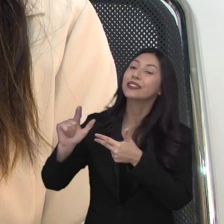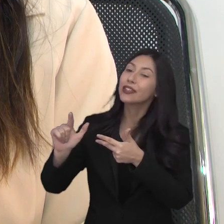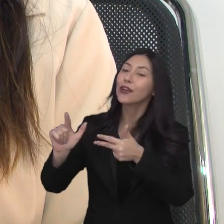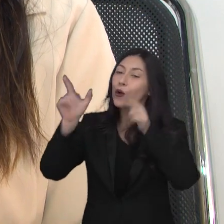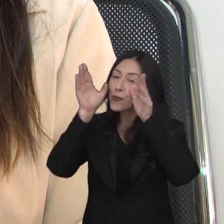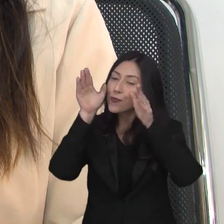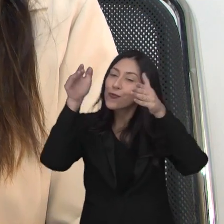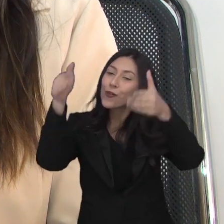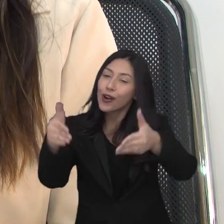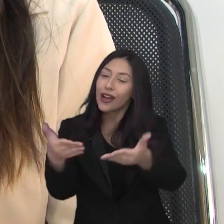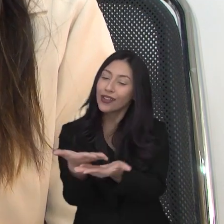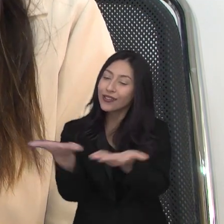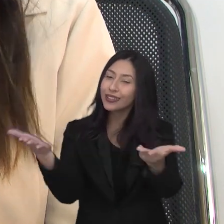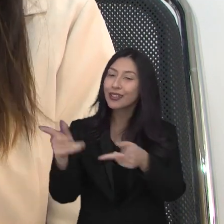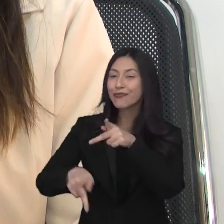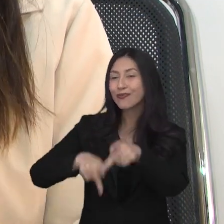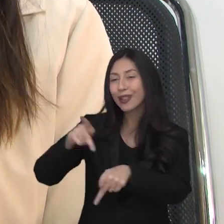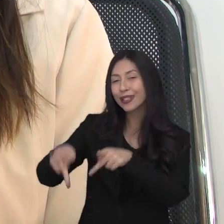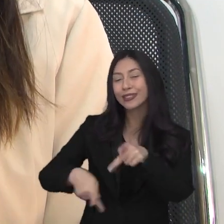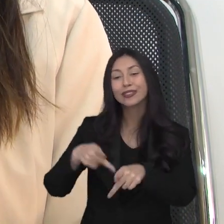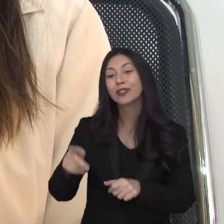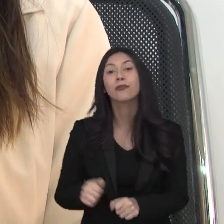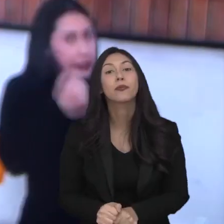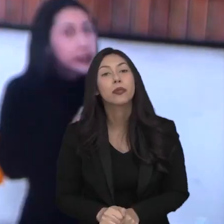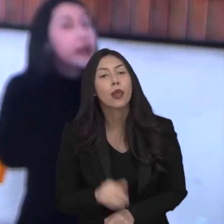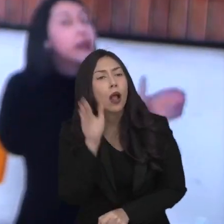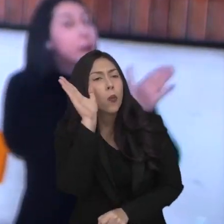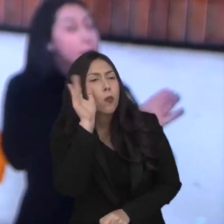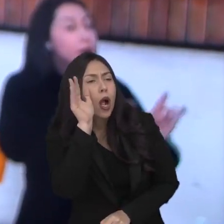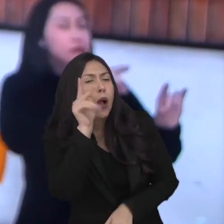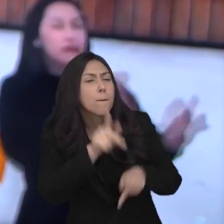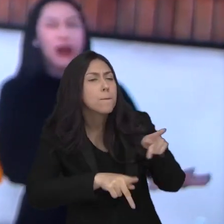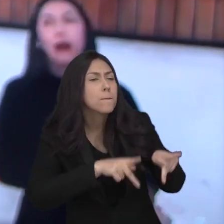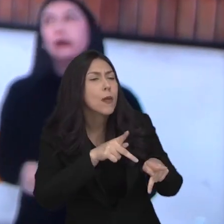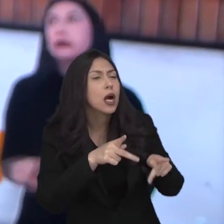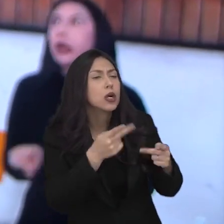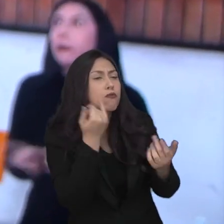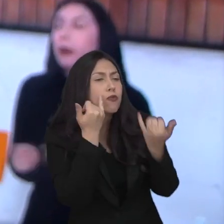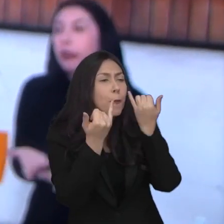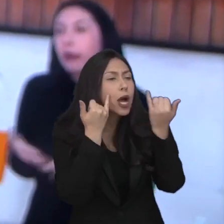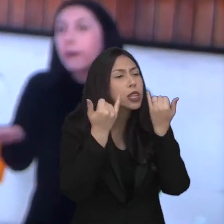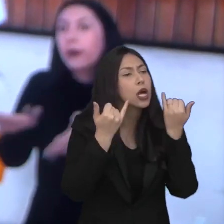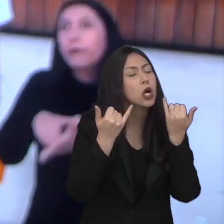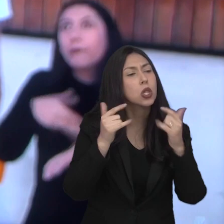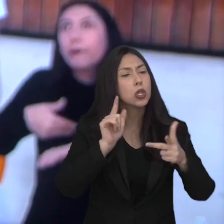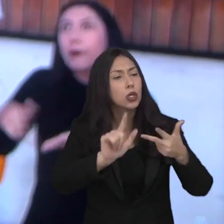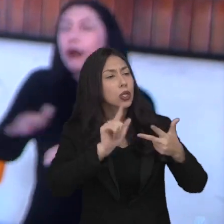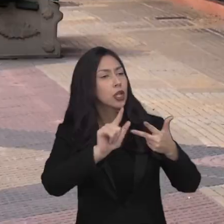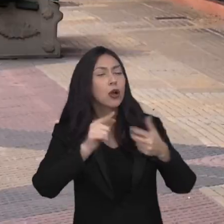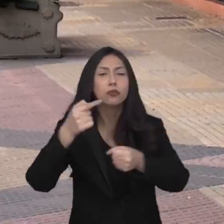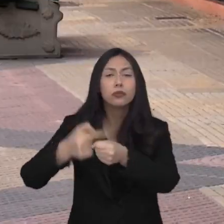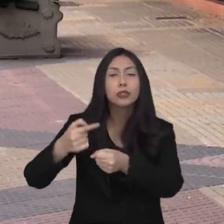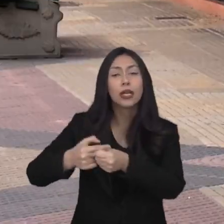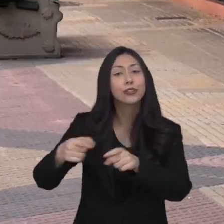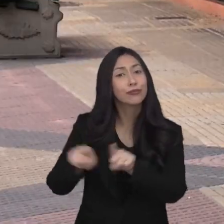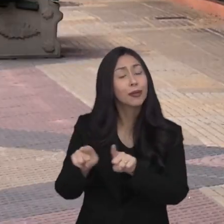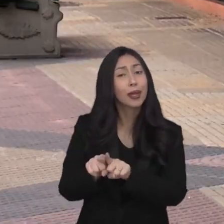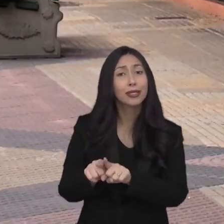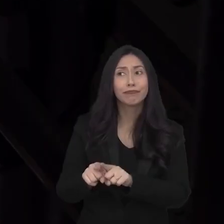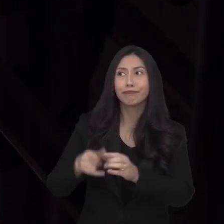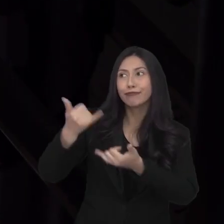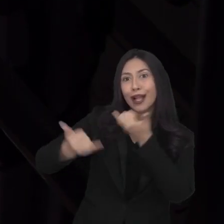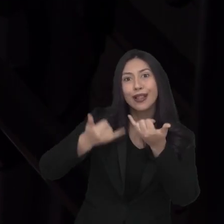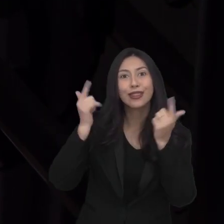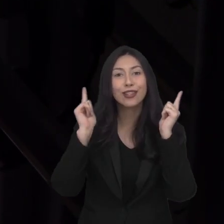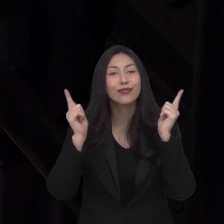no Legislativo, que é pensado justamente na população. Seja para buscar informações do Legislativo, da cidade ou até